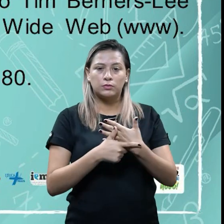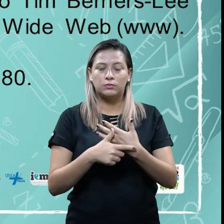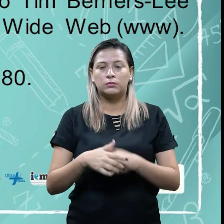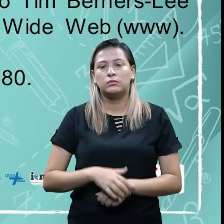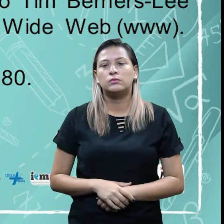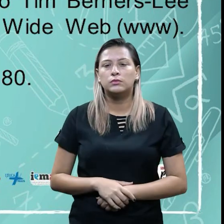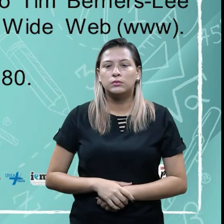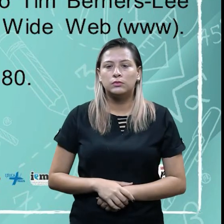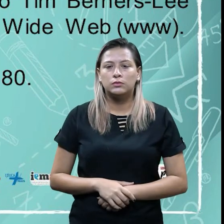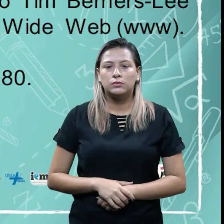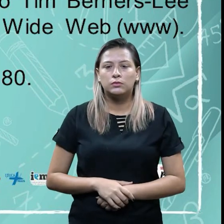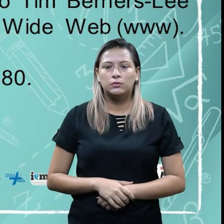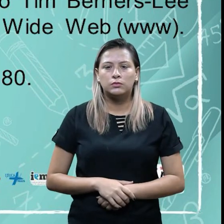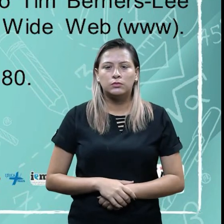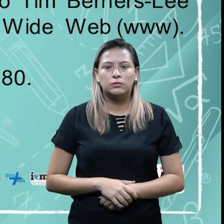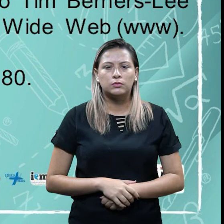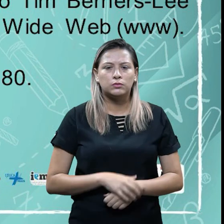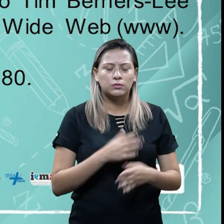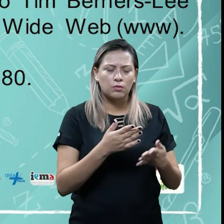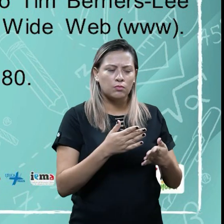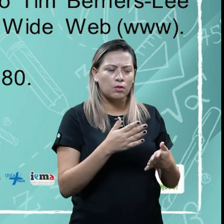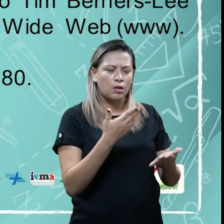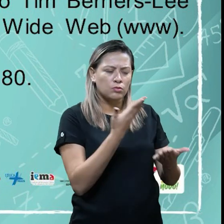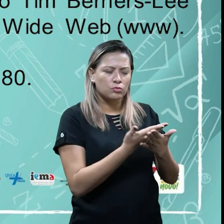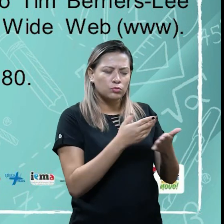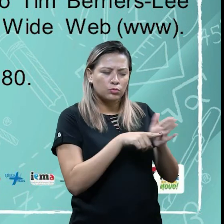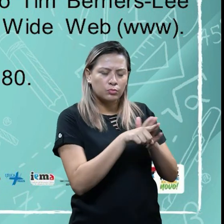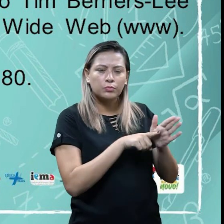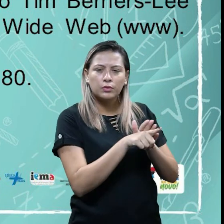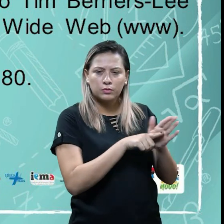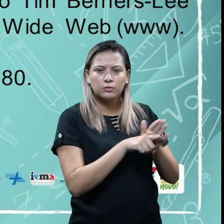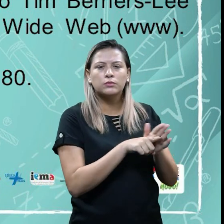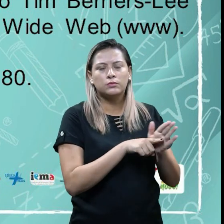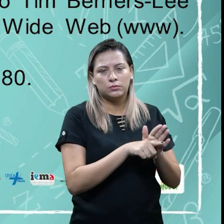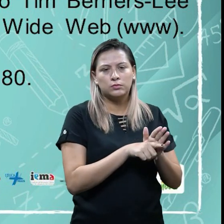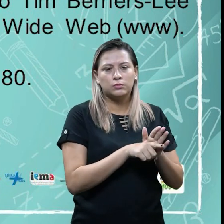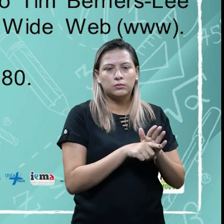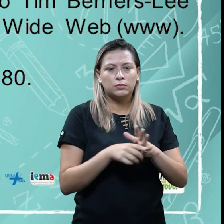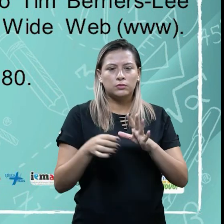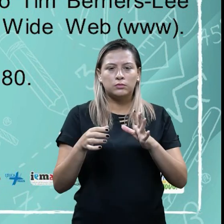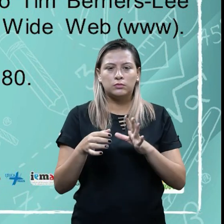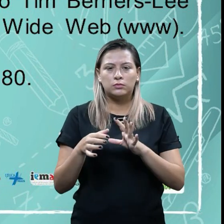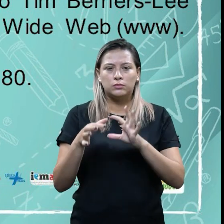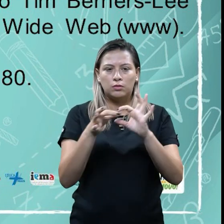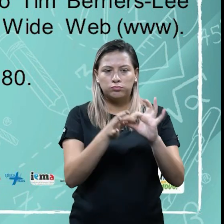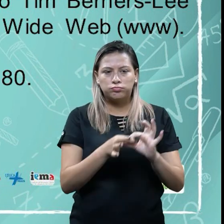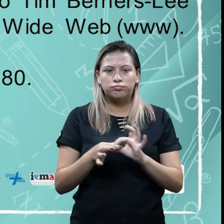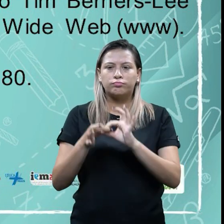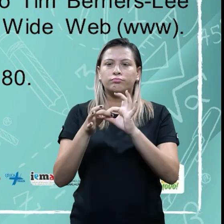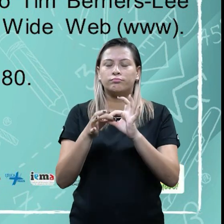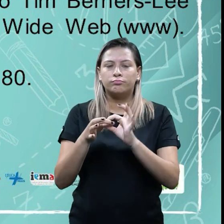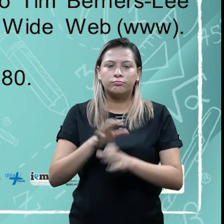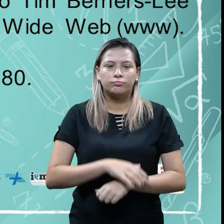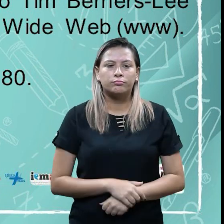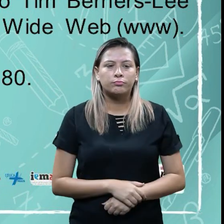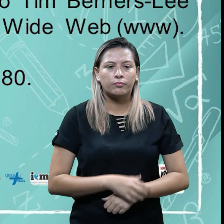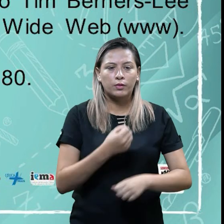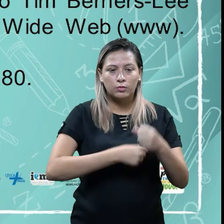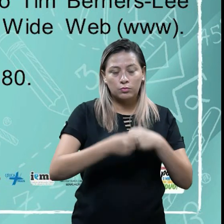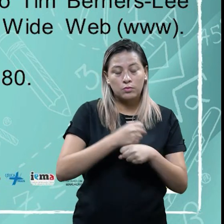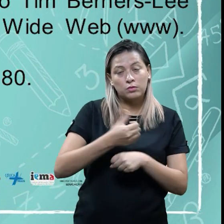interligar laboratórios de pesquisa. Em 1990, o cientista, físico e professor britânico